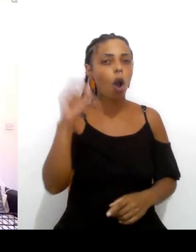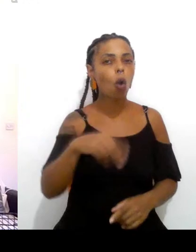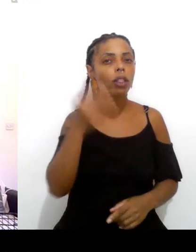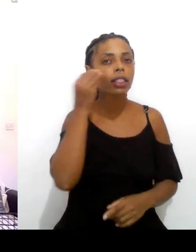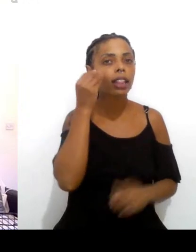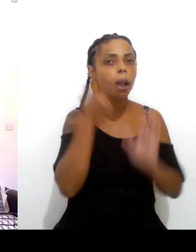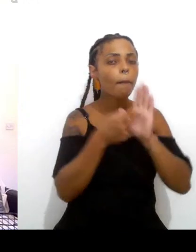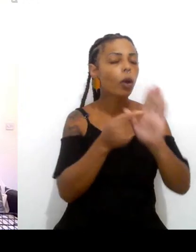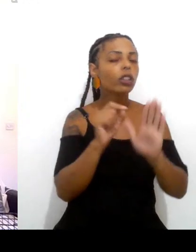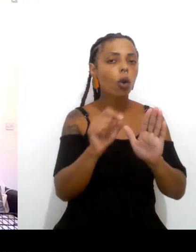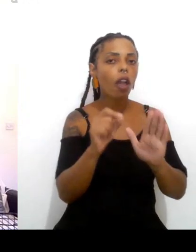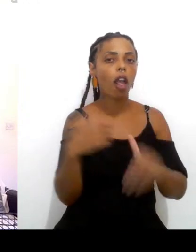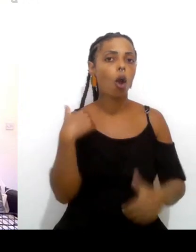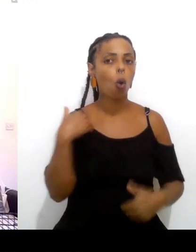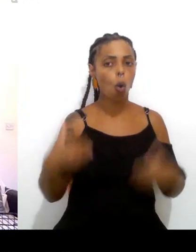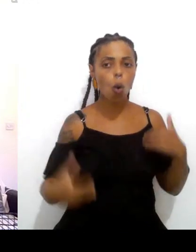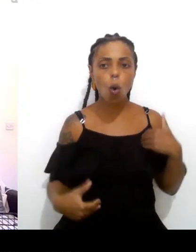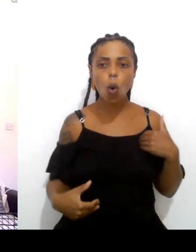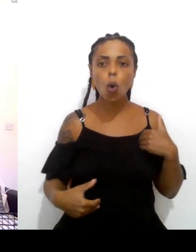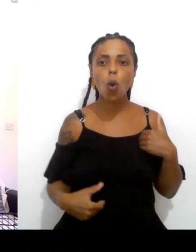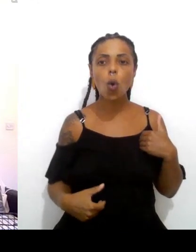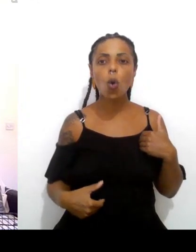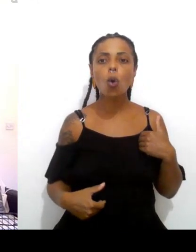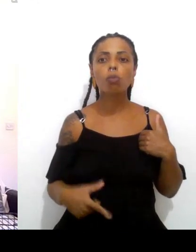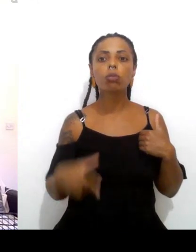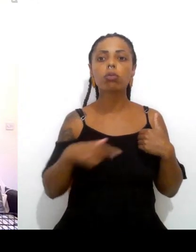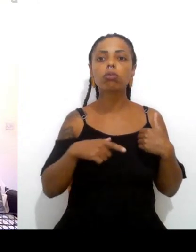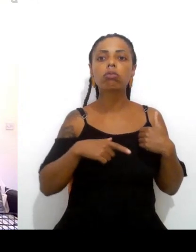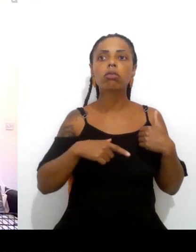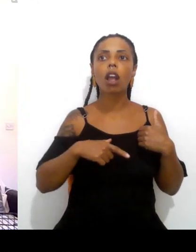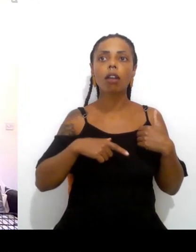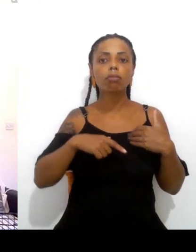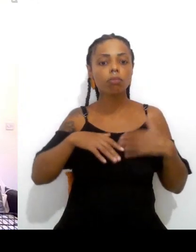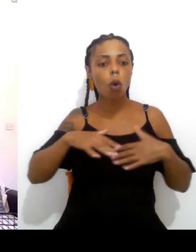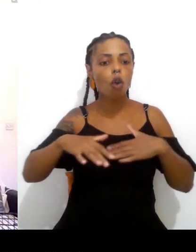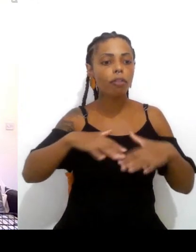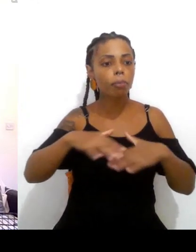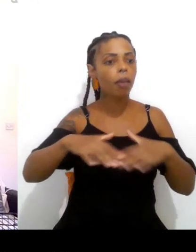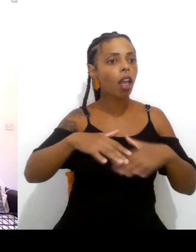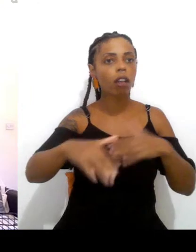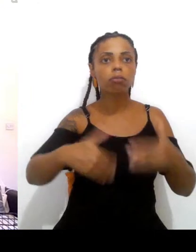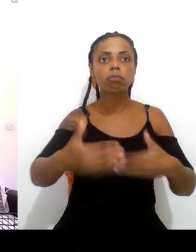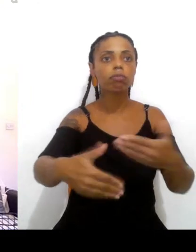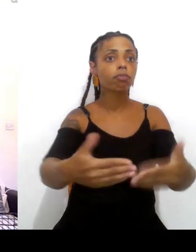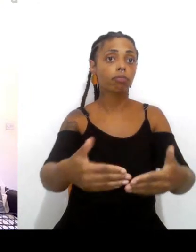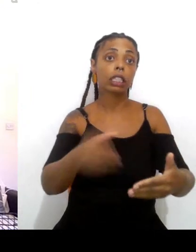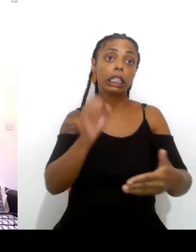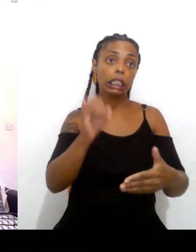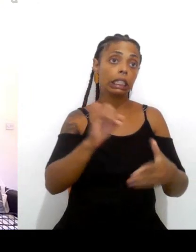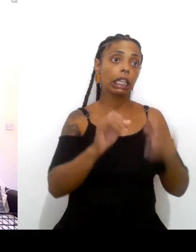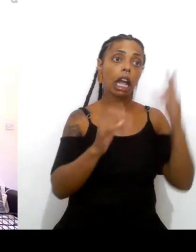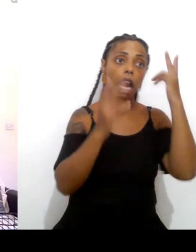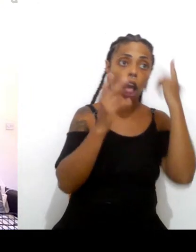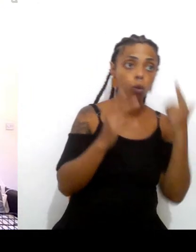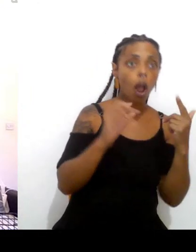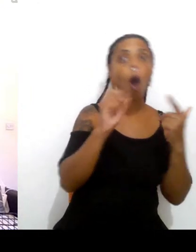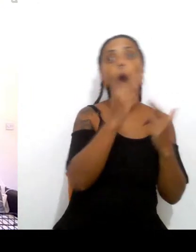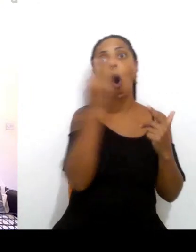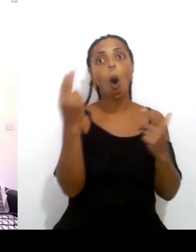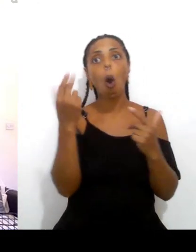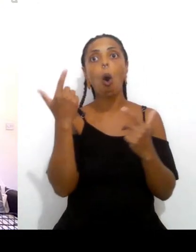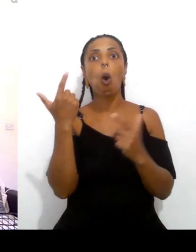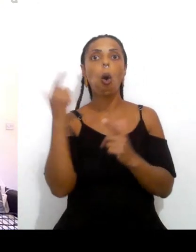em movimento contínuo quer seja um movimento voluntário ou involuntário como um